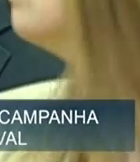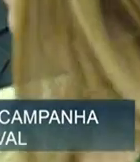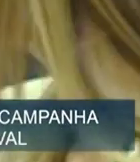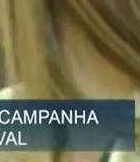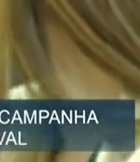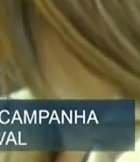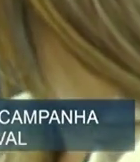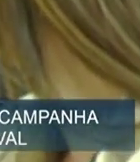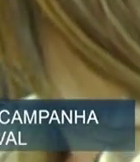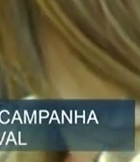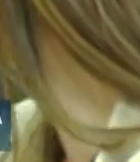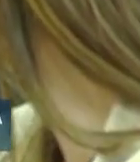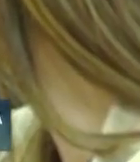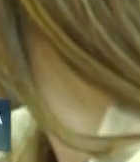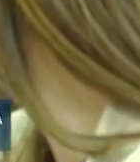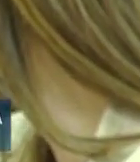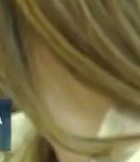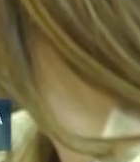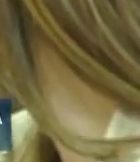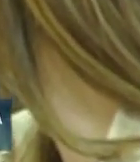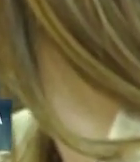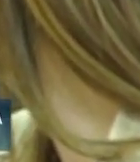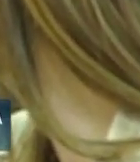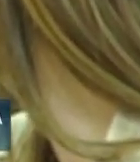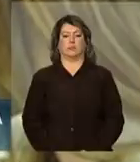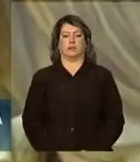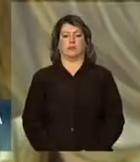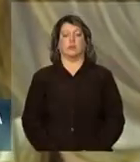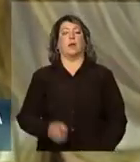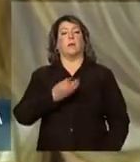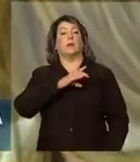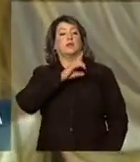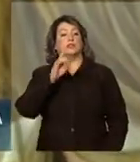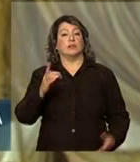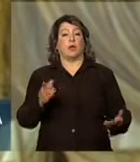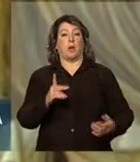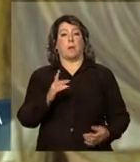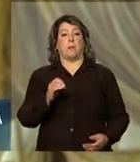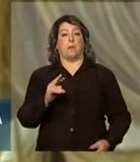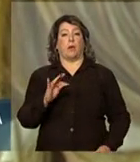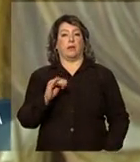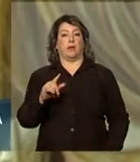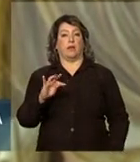Bom dia, ministro. Bom dia, secretário. Diogo Alcântara, do Portal Terra. Eu queria que o senhor